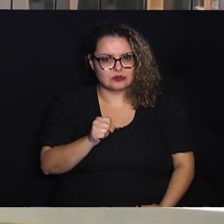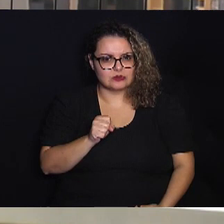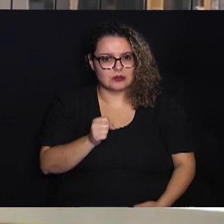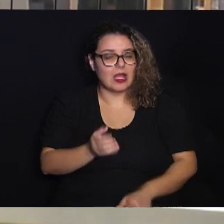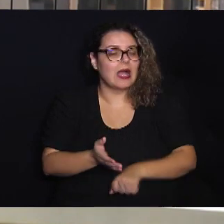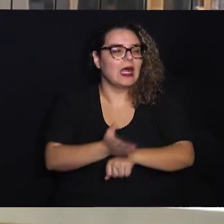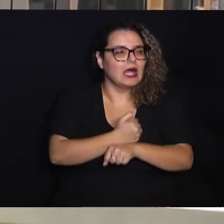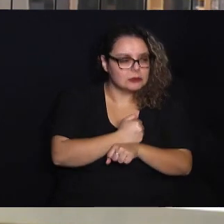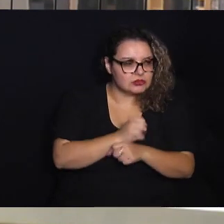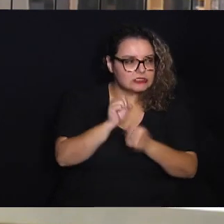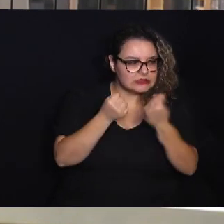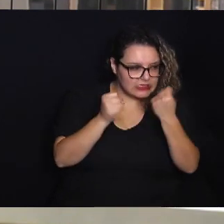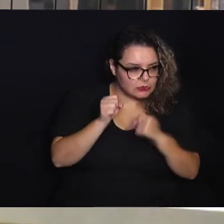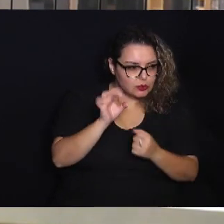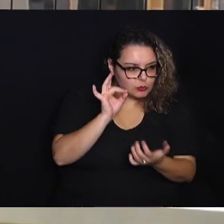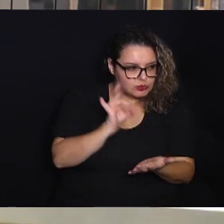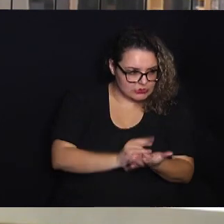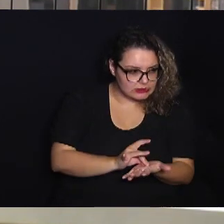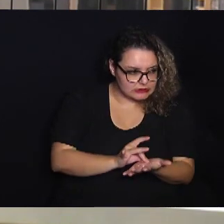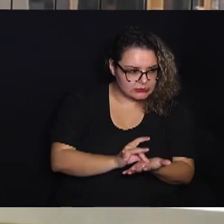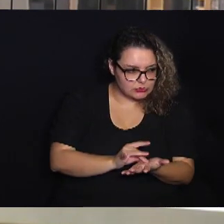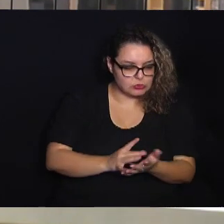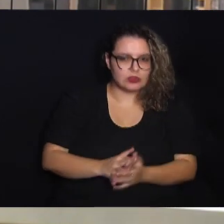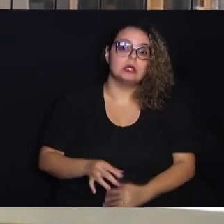estabelecida no período pré-industrial?